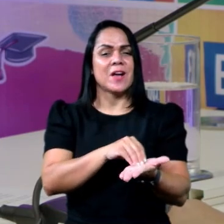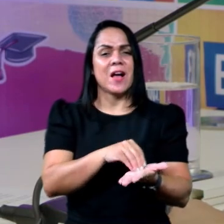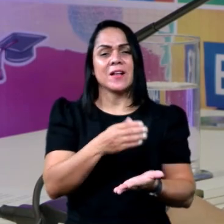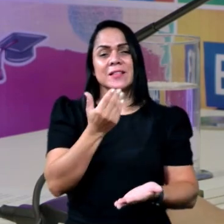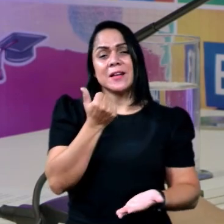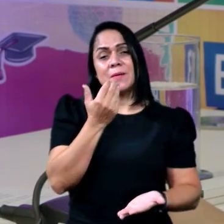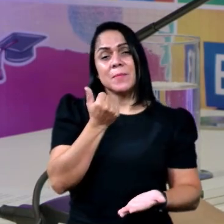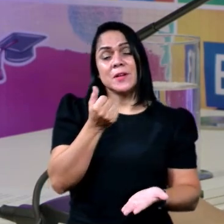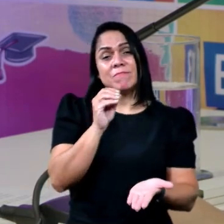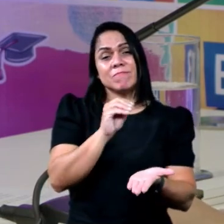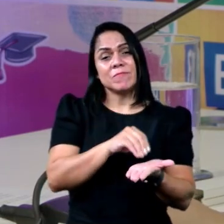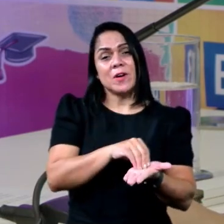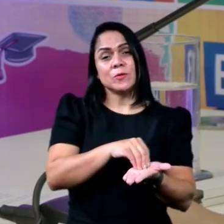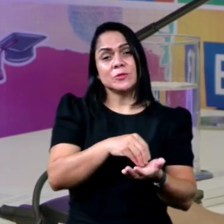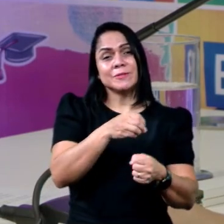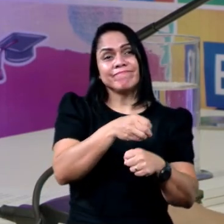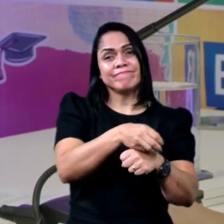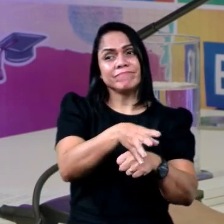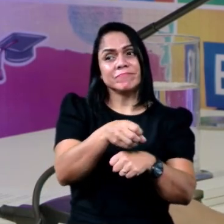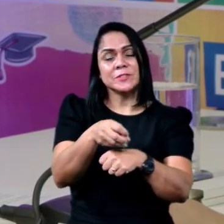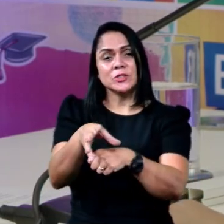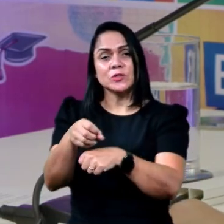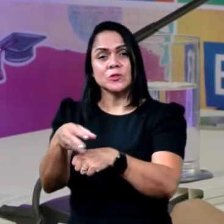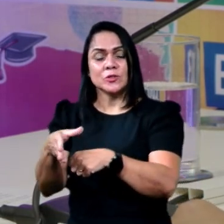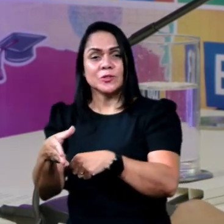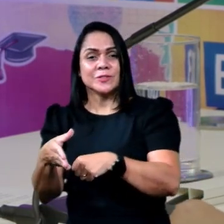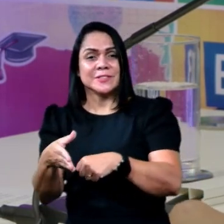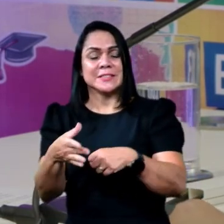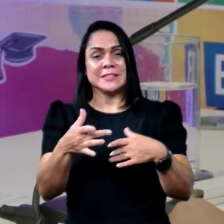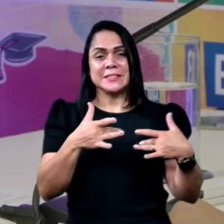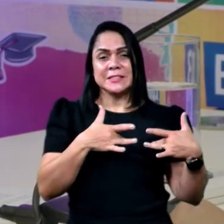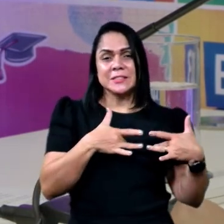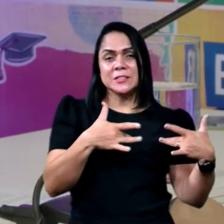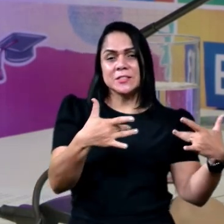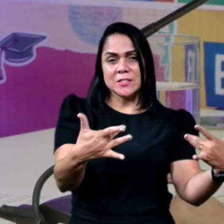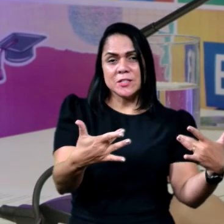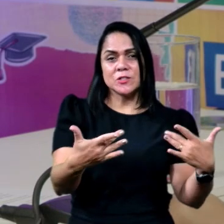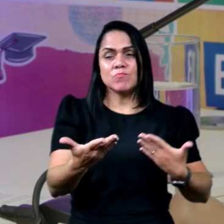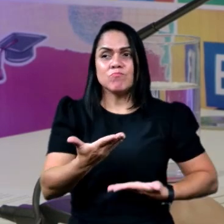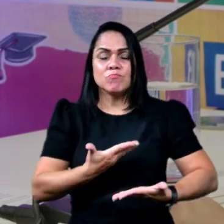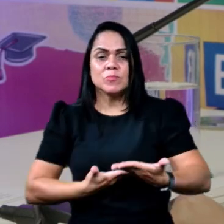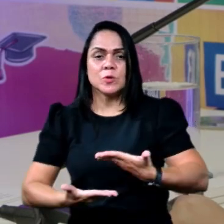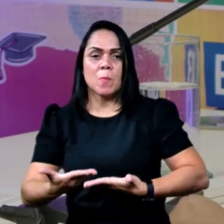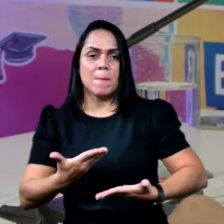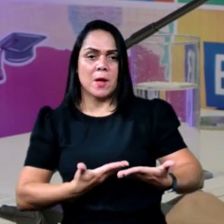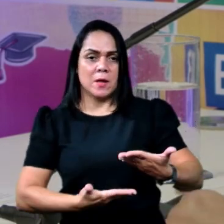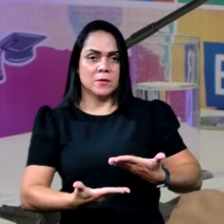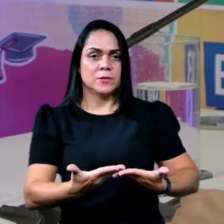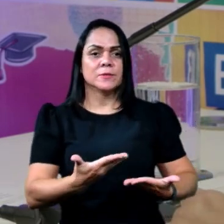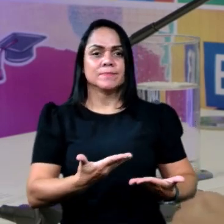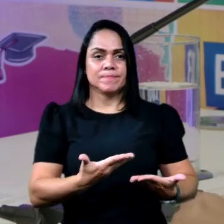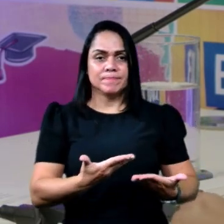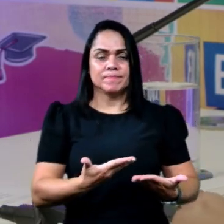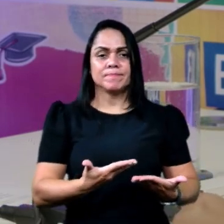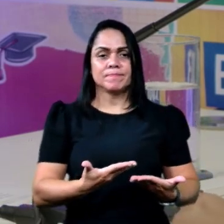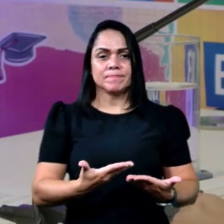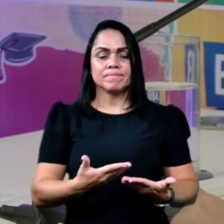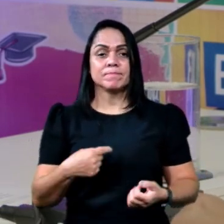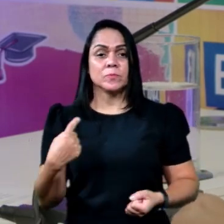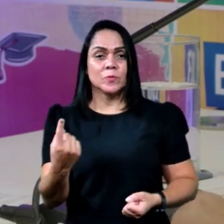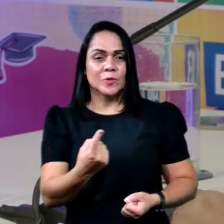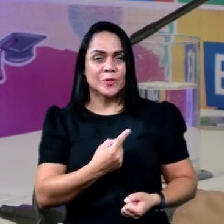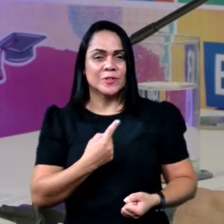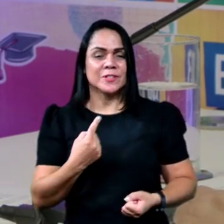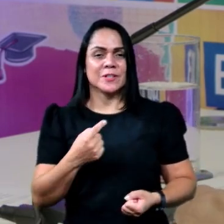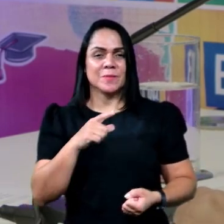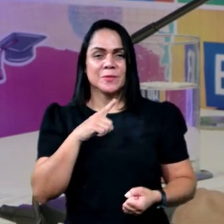falta distribuição, a Sim. generosidade de partilhar, né? Que nós temos a